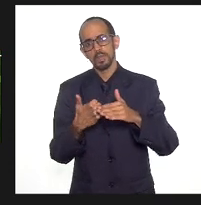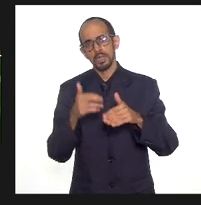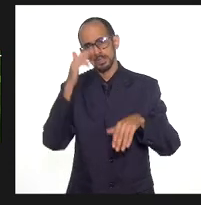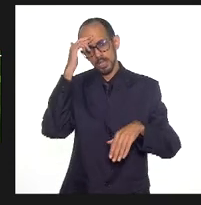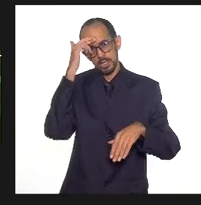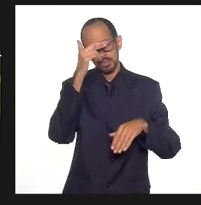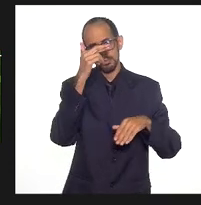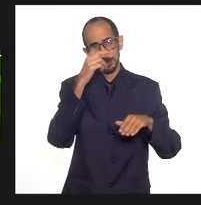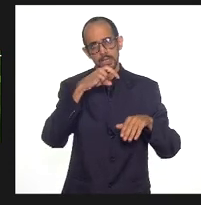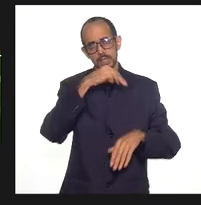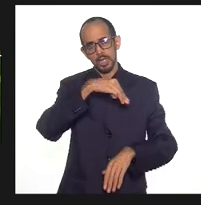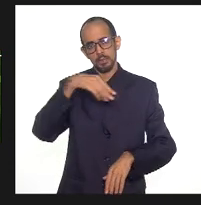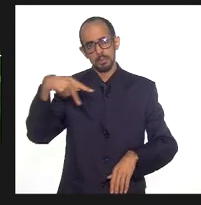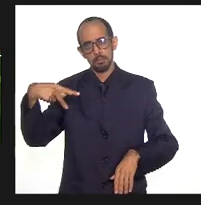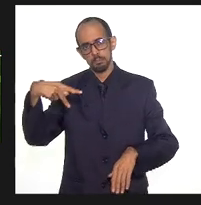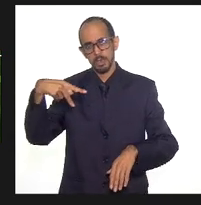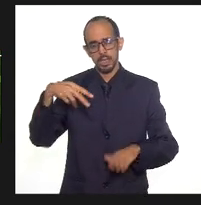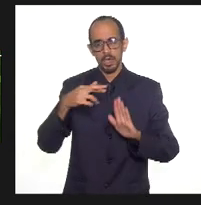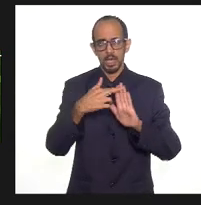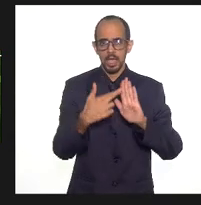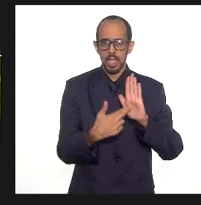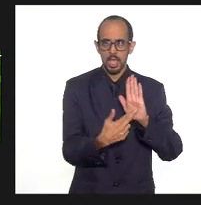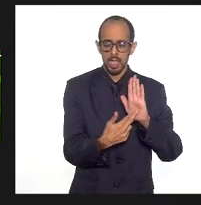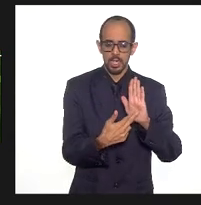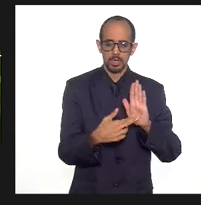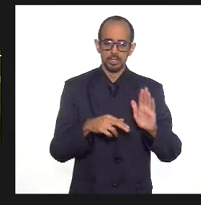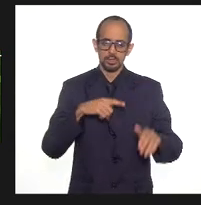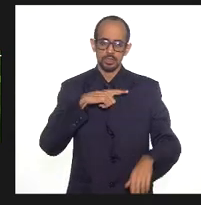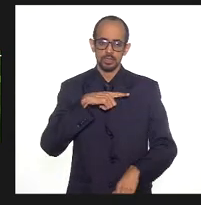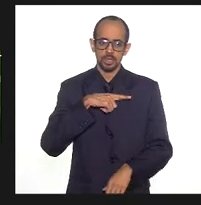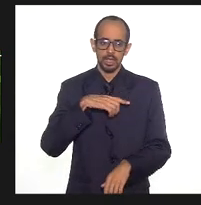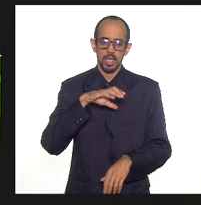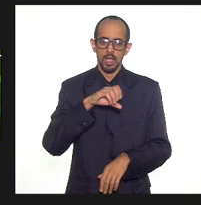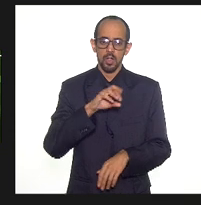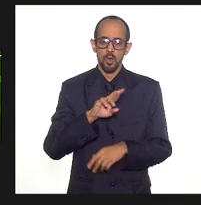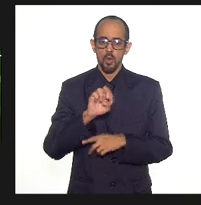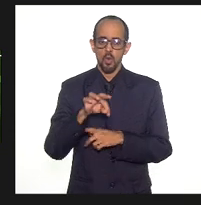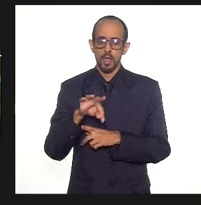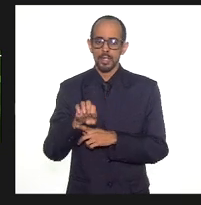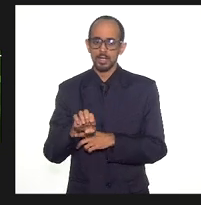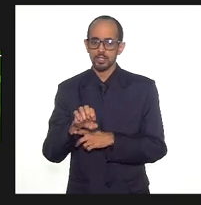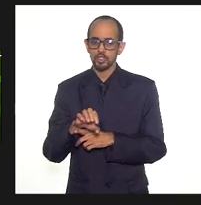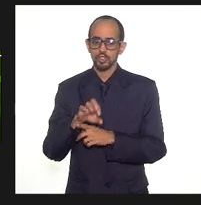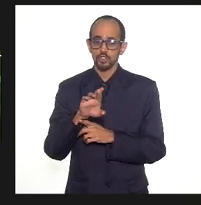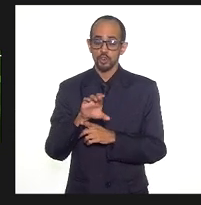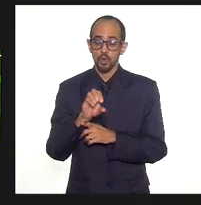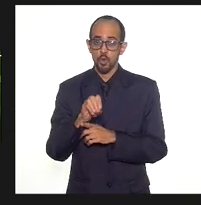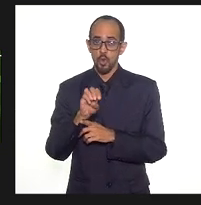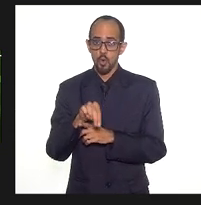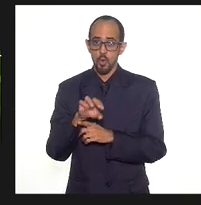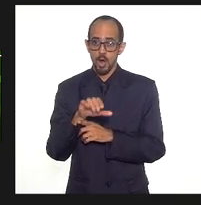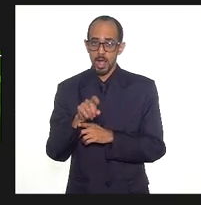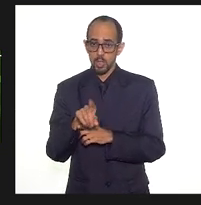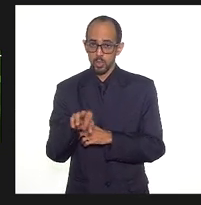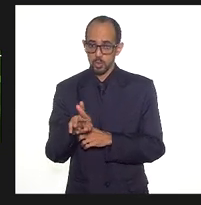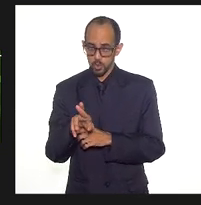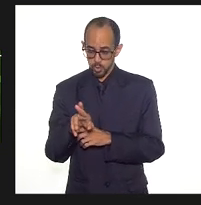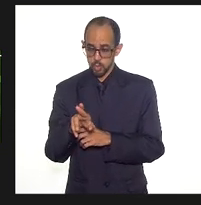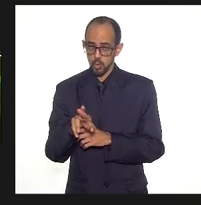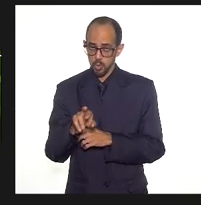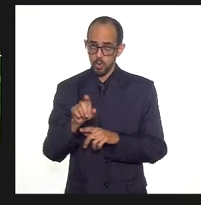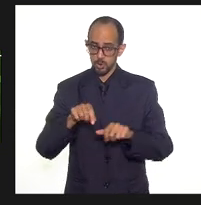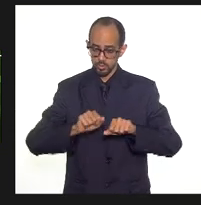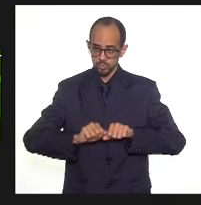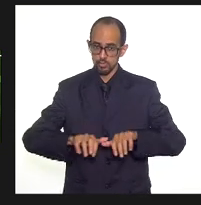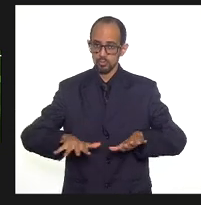da ANP, com o preço de referência que tem a corrente roncador como uma corrente recebedora do fluxo de escoamento